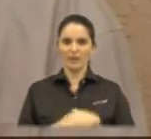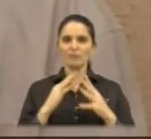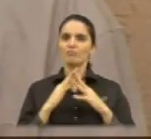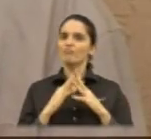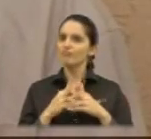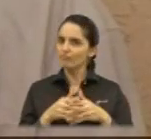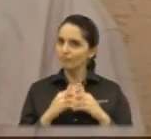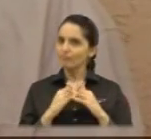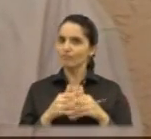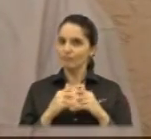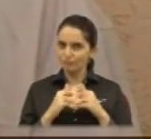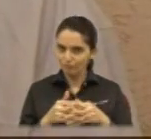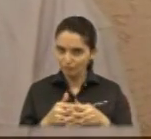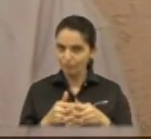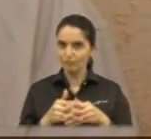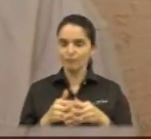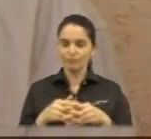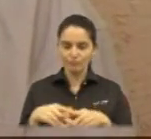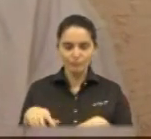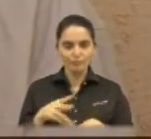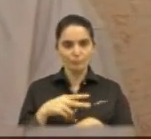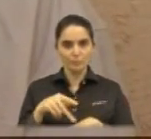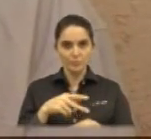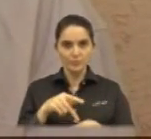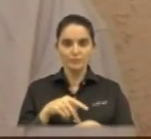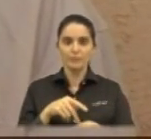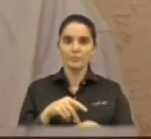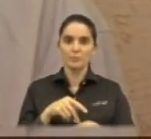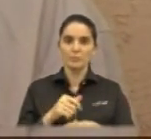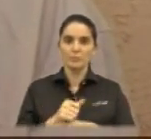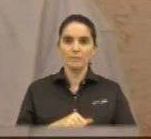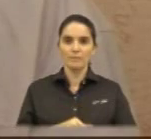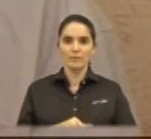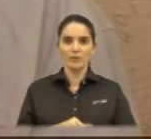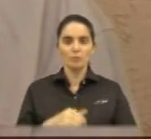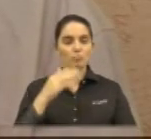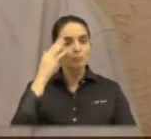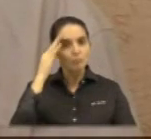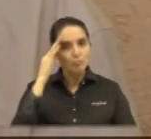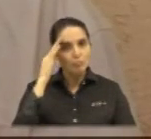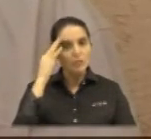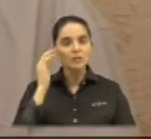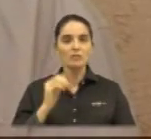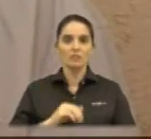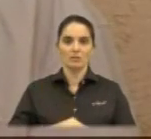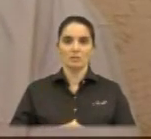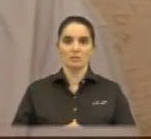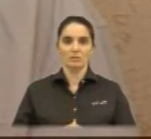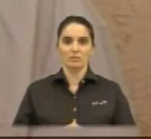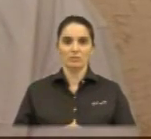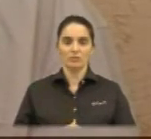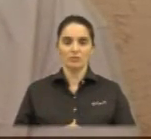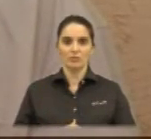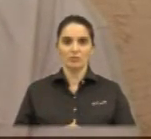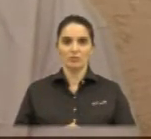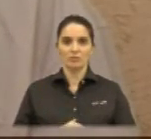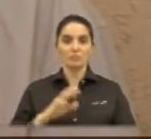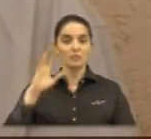se estabelece em nosso país, que é não compreender o que foi